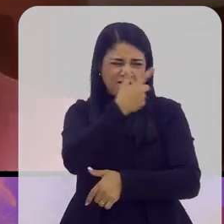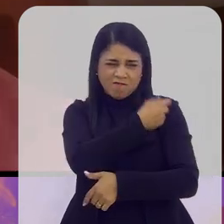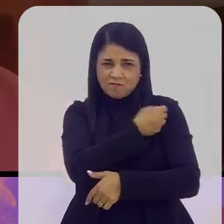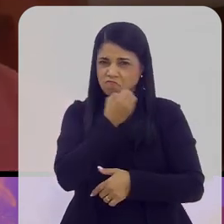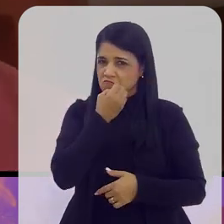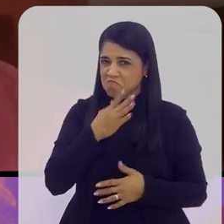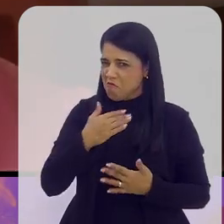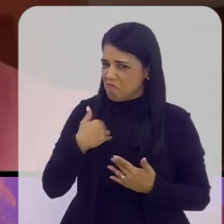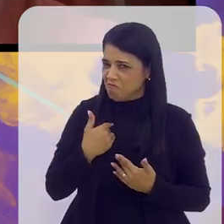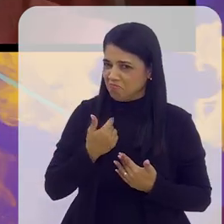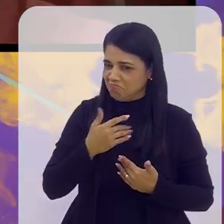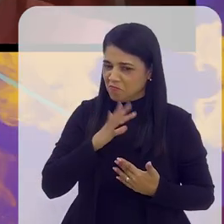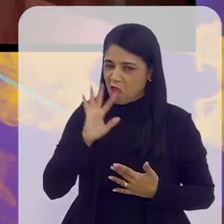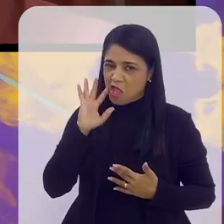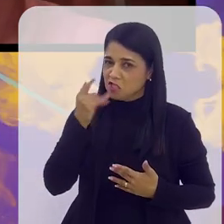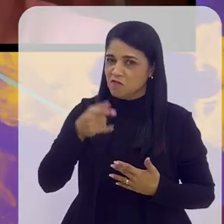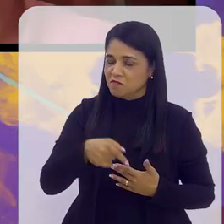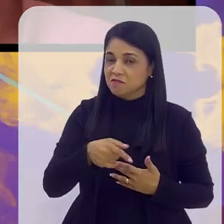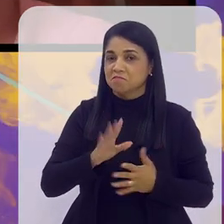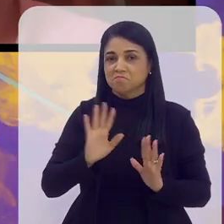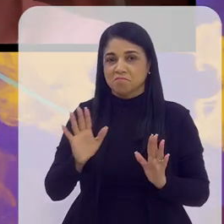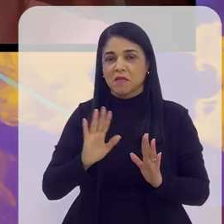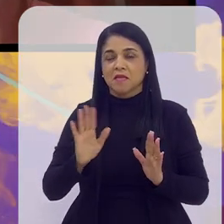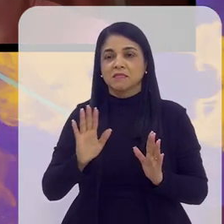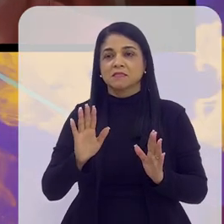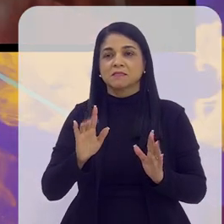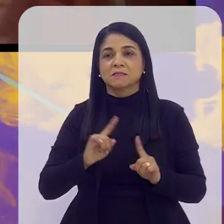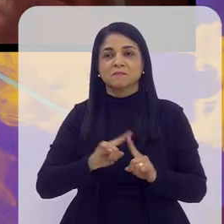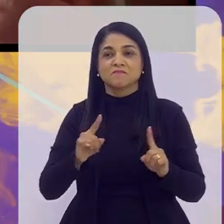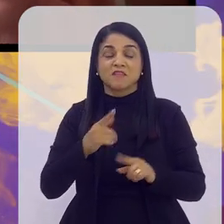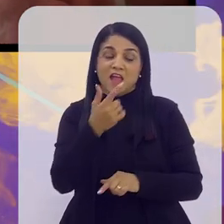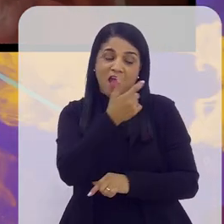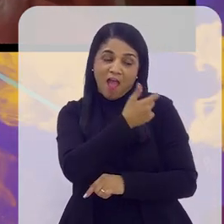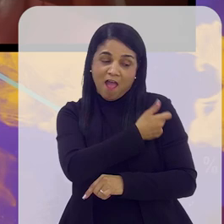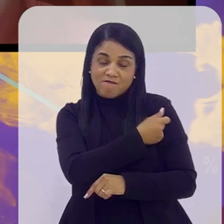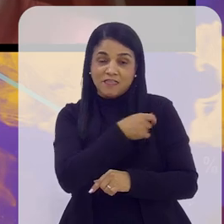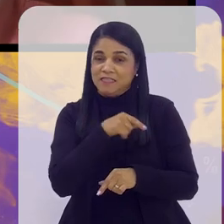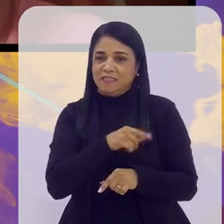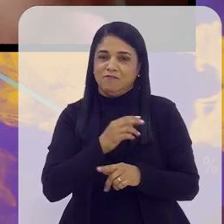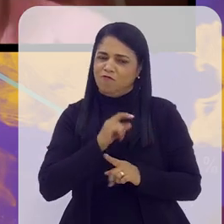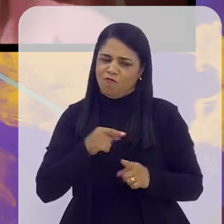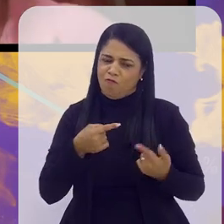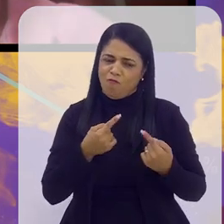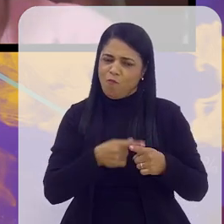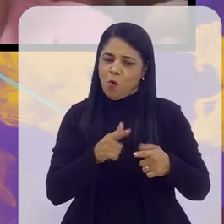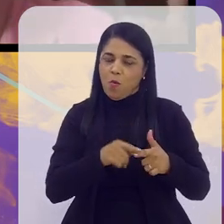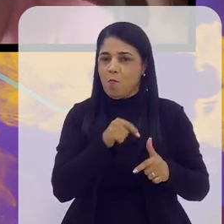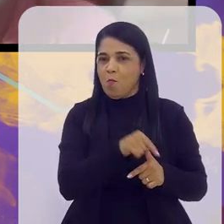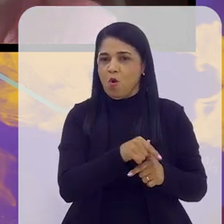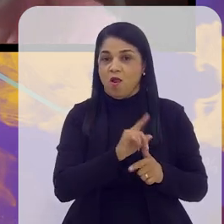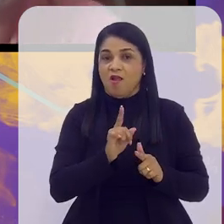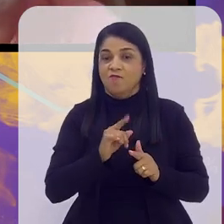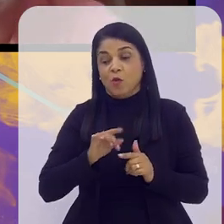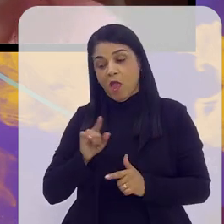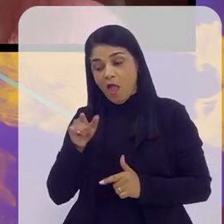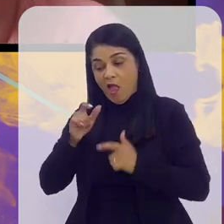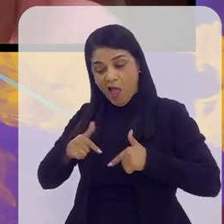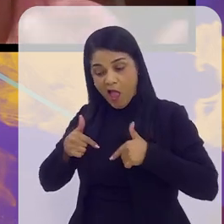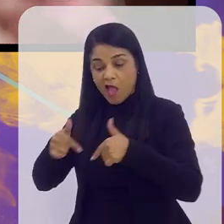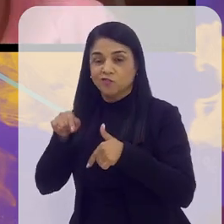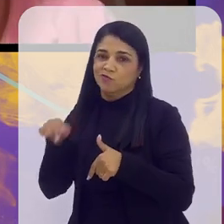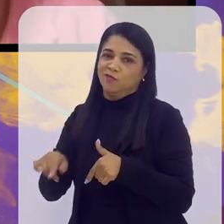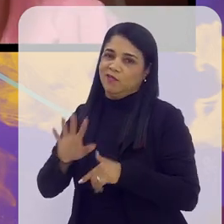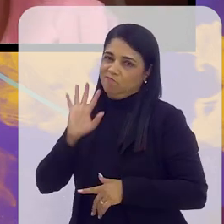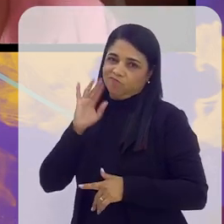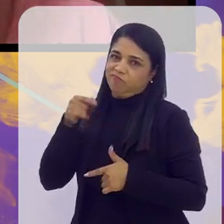que não foi uma coisa muito bem desenvolvida. Mas, enfim, o Não a fato vacina, o que não foi desenvolvido foi ele, né? foi a atitude